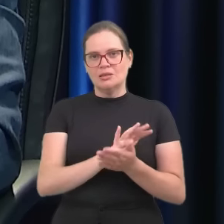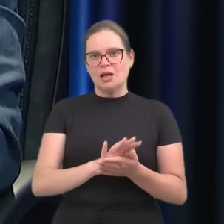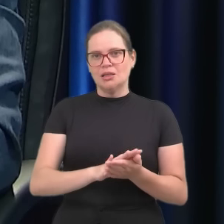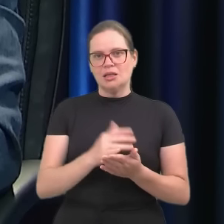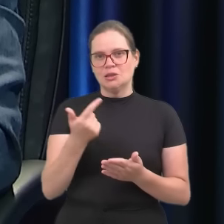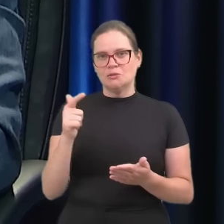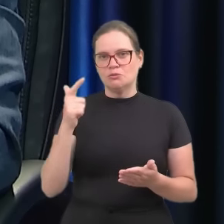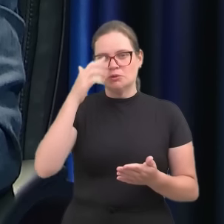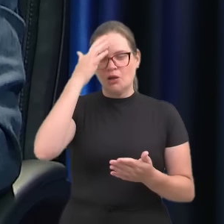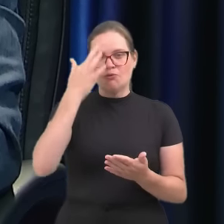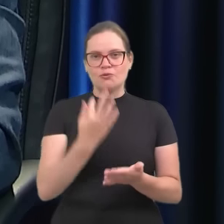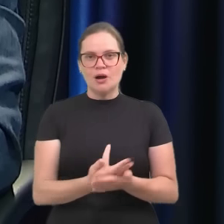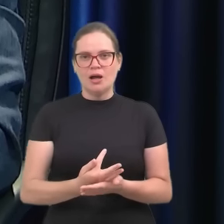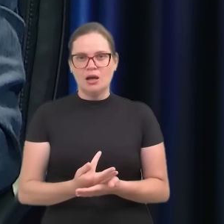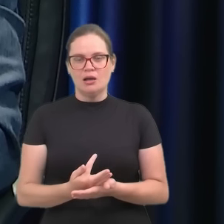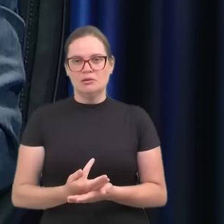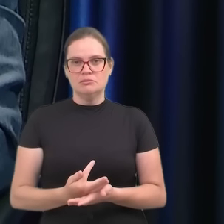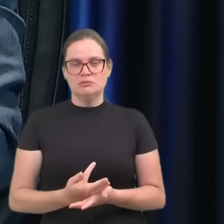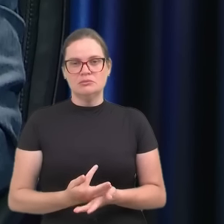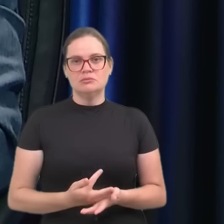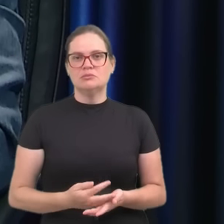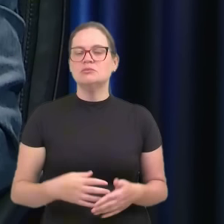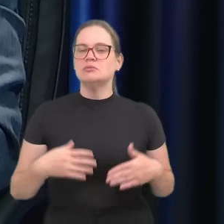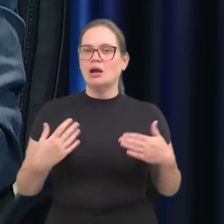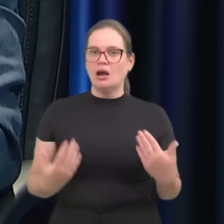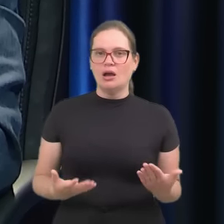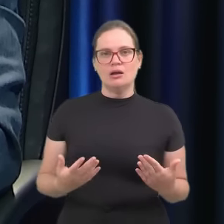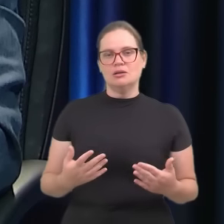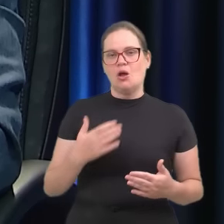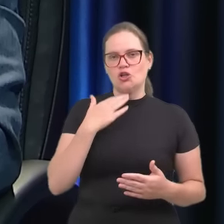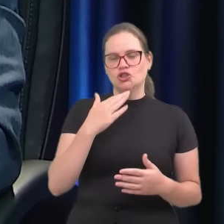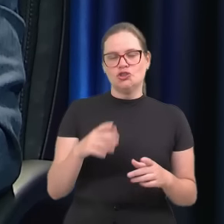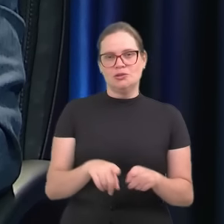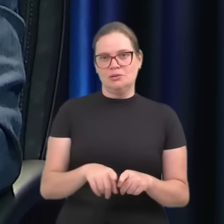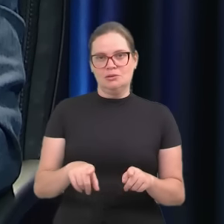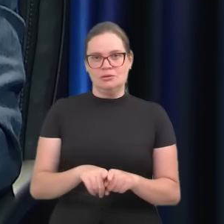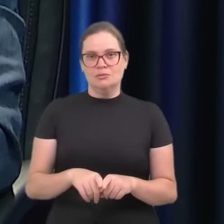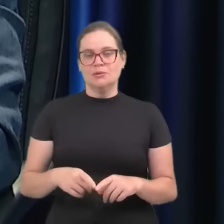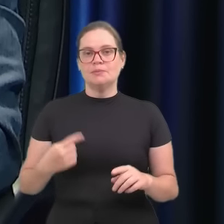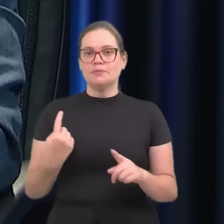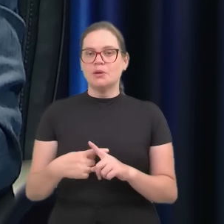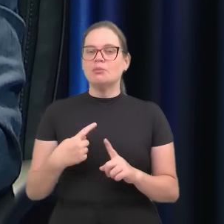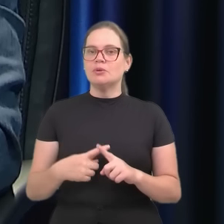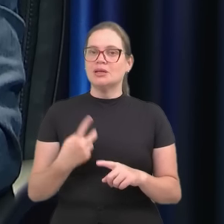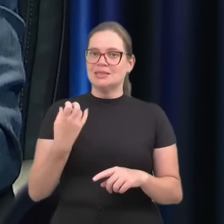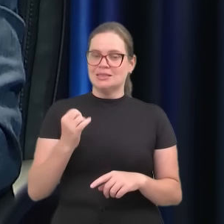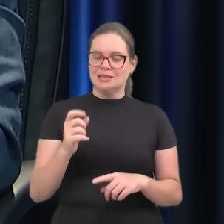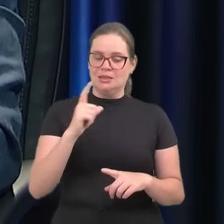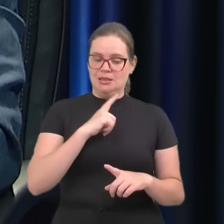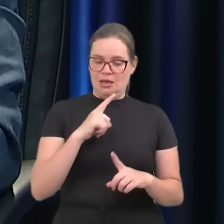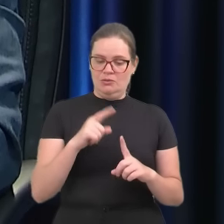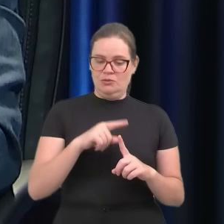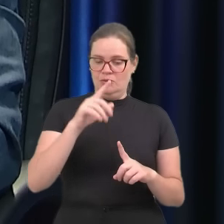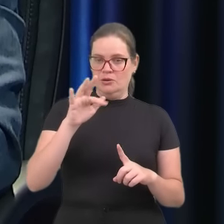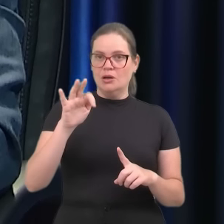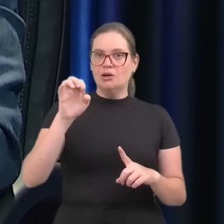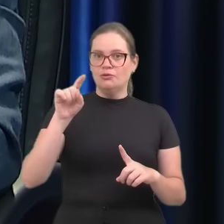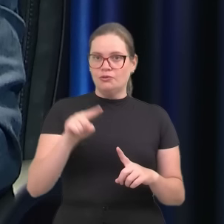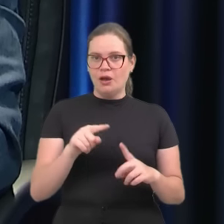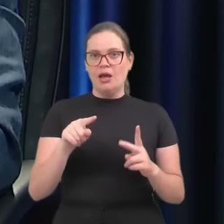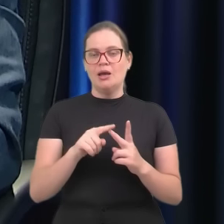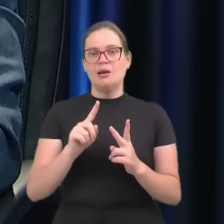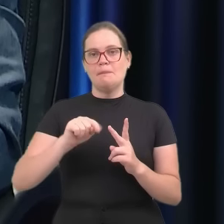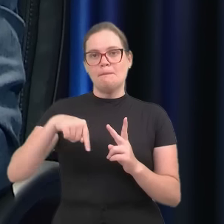palavra de Jesus com a fé que está no nosso coração, então ela se transforma num milagre. E